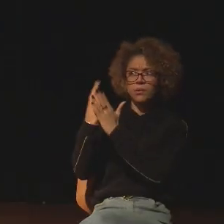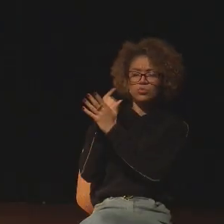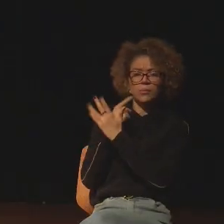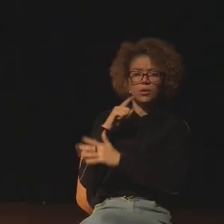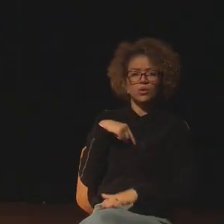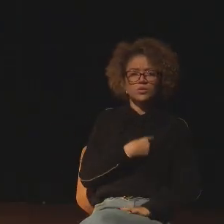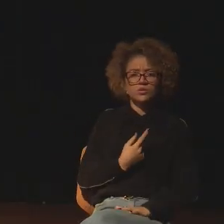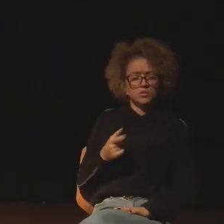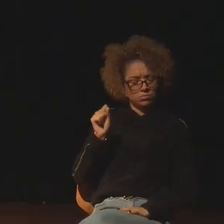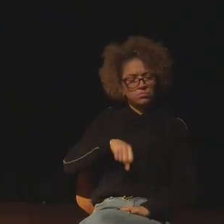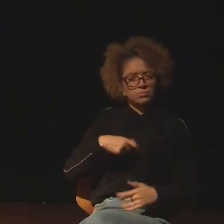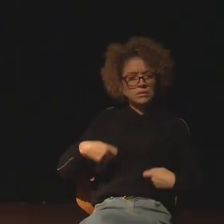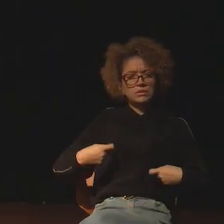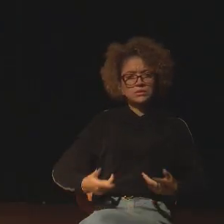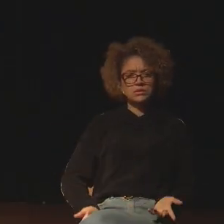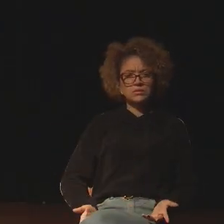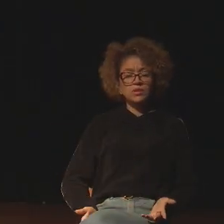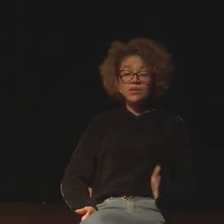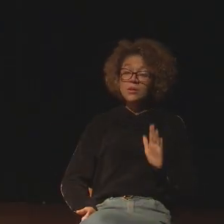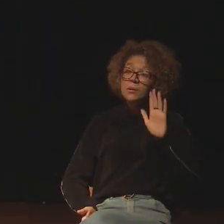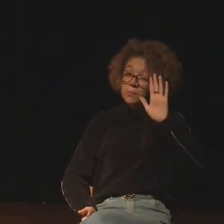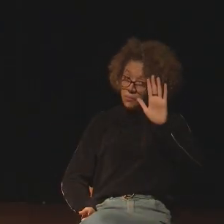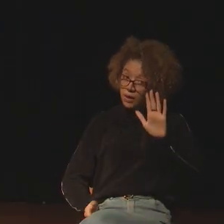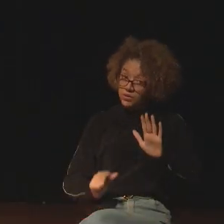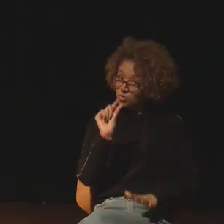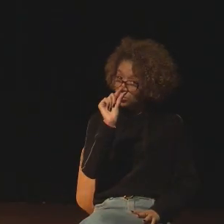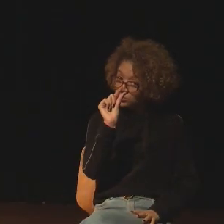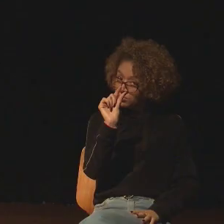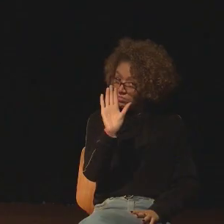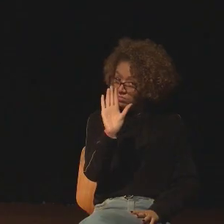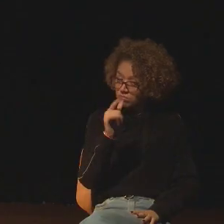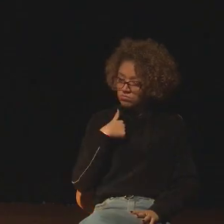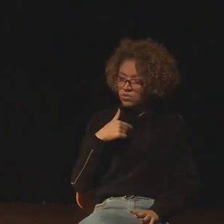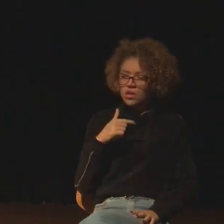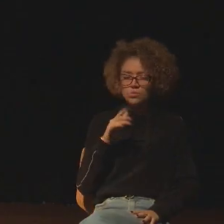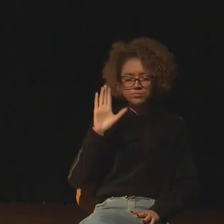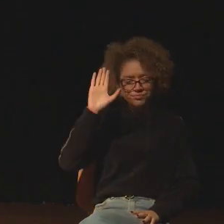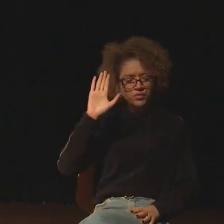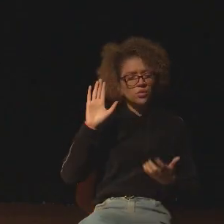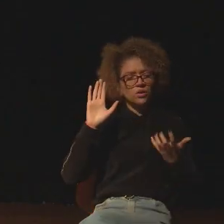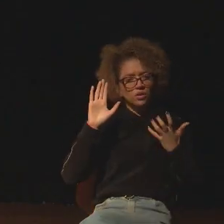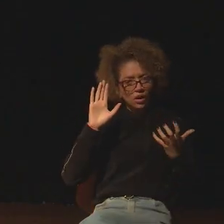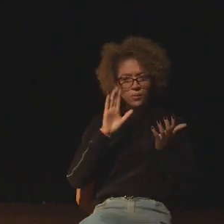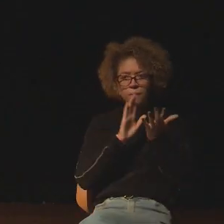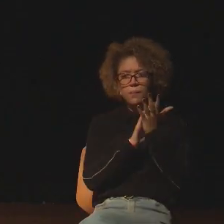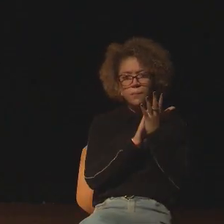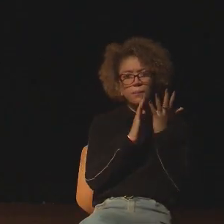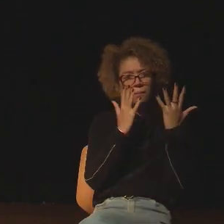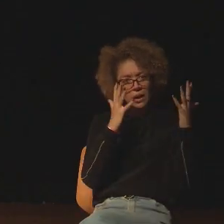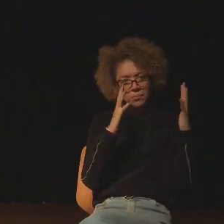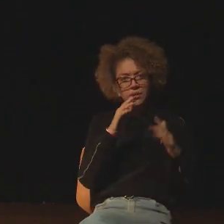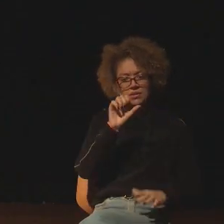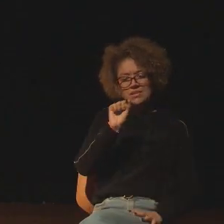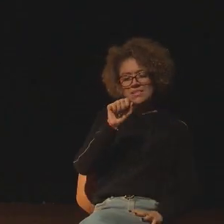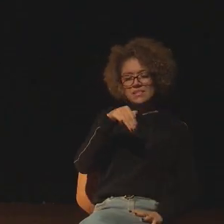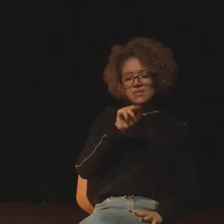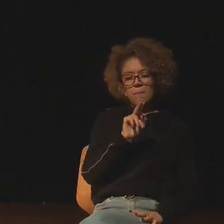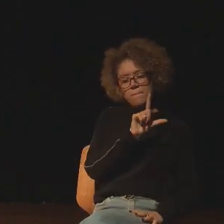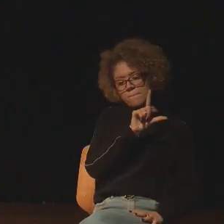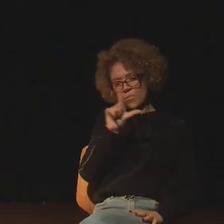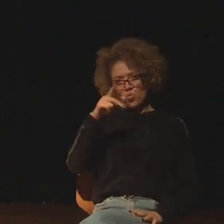no último momento. Mas só um minutinho, mas eu gostaria muito de parabenizar tanto a SMU por